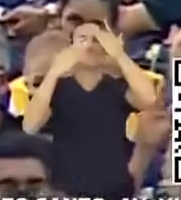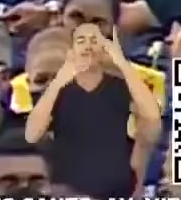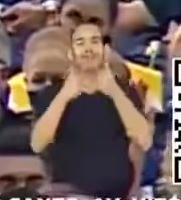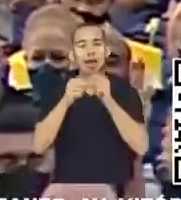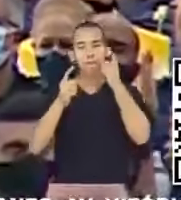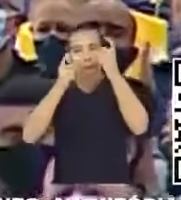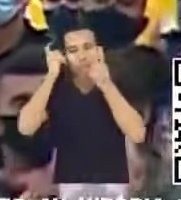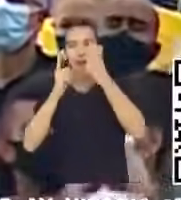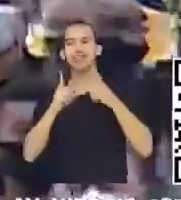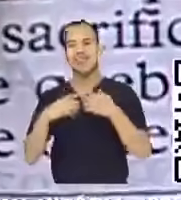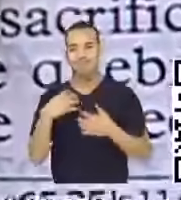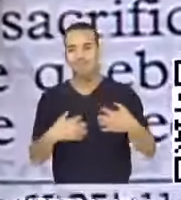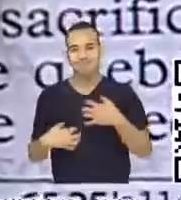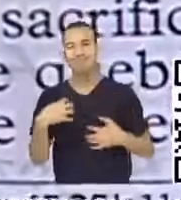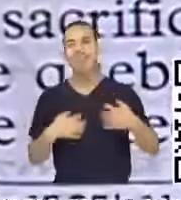tá frito